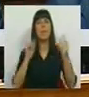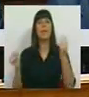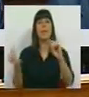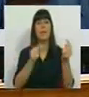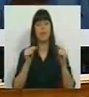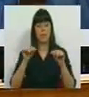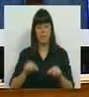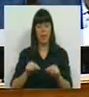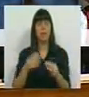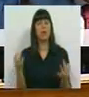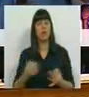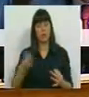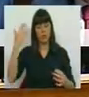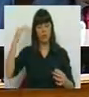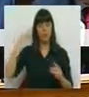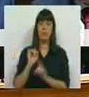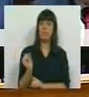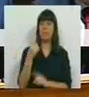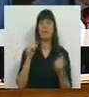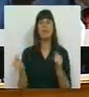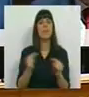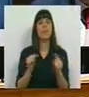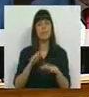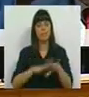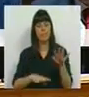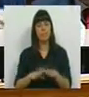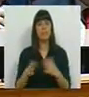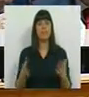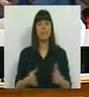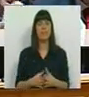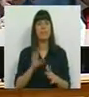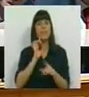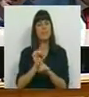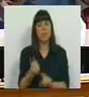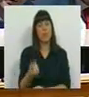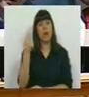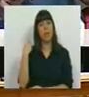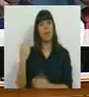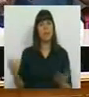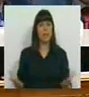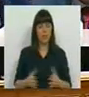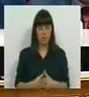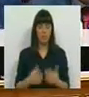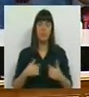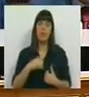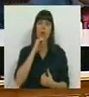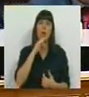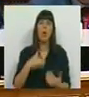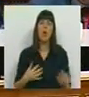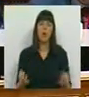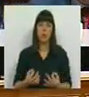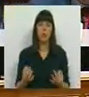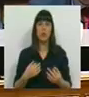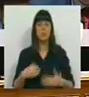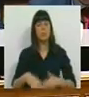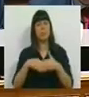que tivemos a ocasião de realizar ainda o ano passado, tive a oportunidade